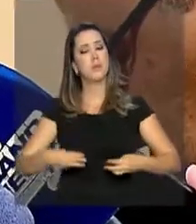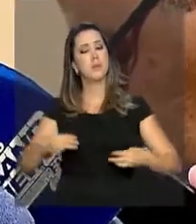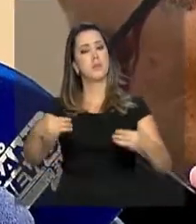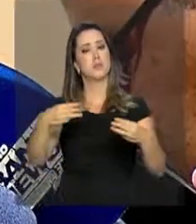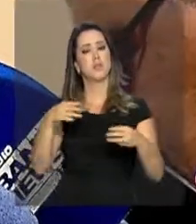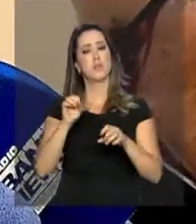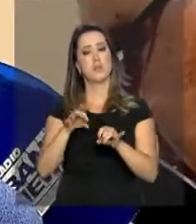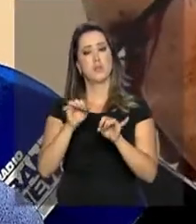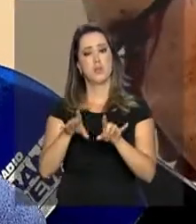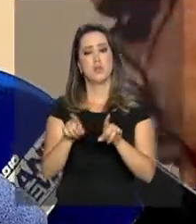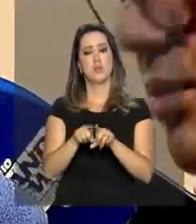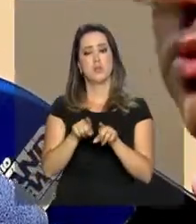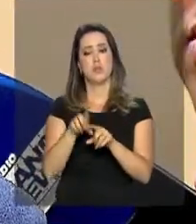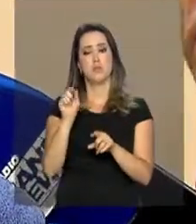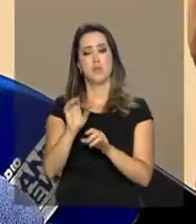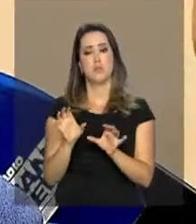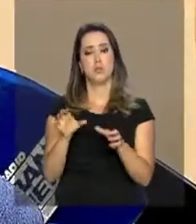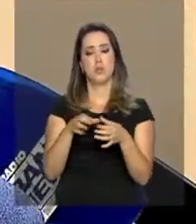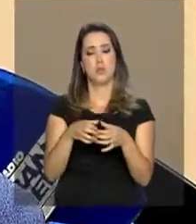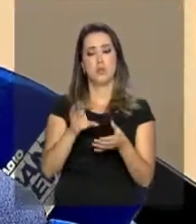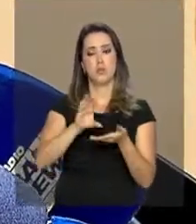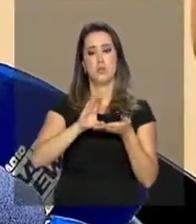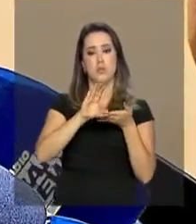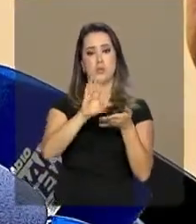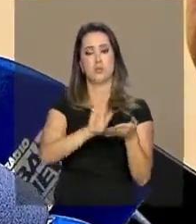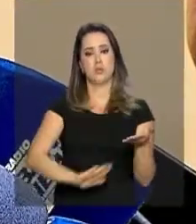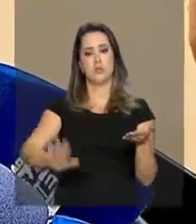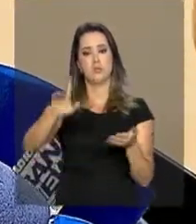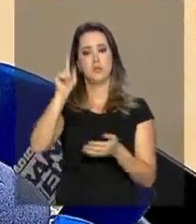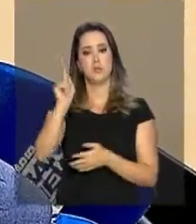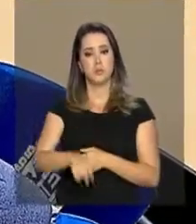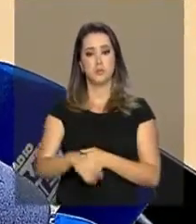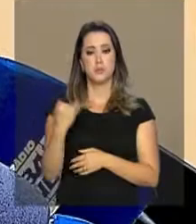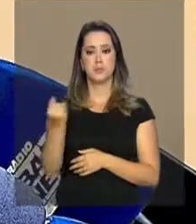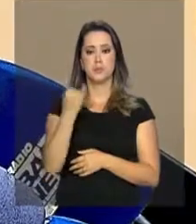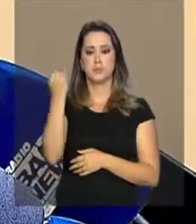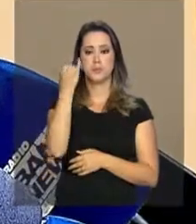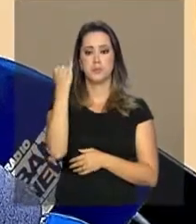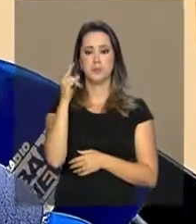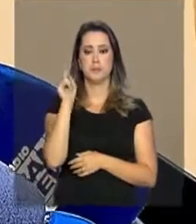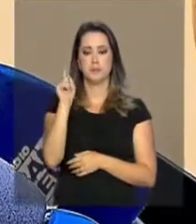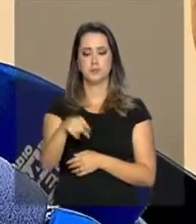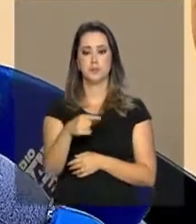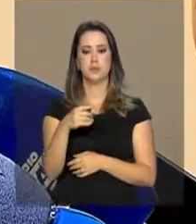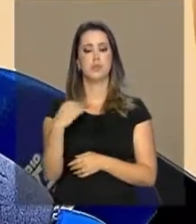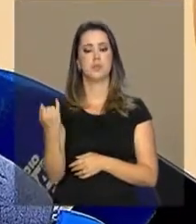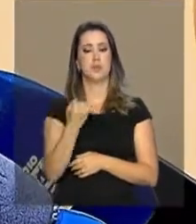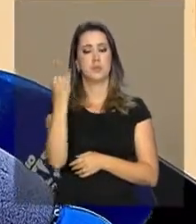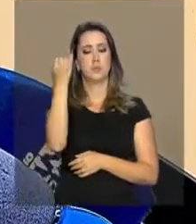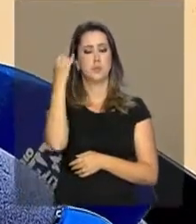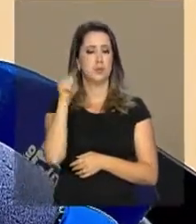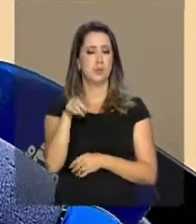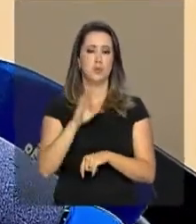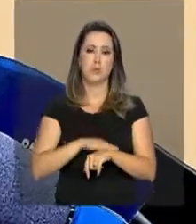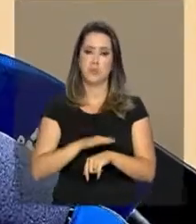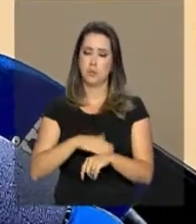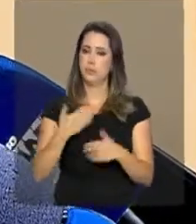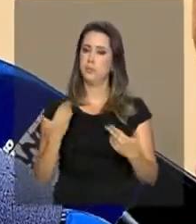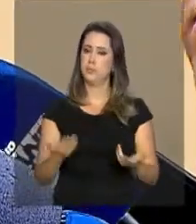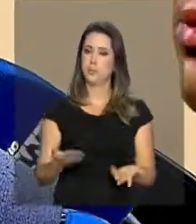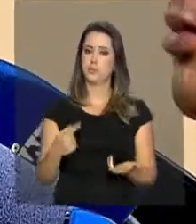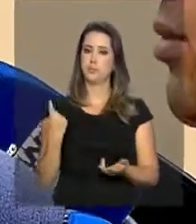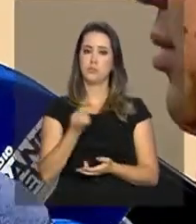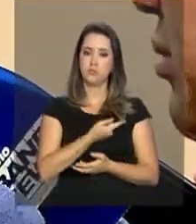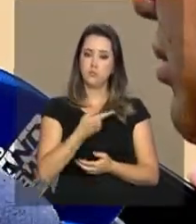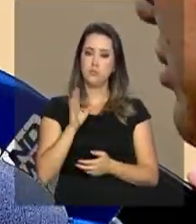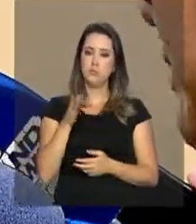especialmente também do conselho nacional eu acho que é é por demais importante muito apropriado para o momento nós estamos ainda